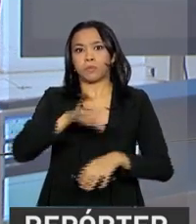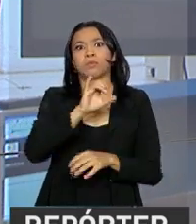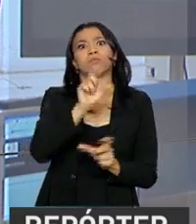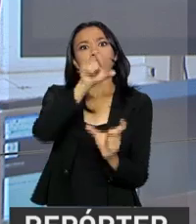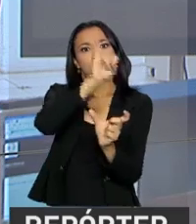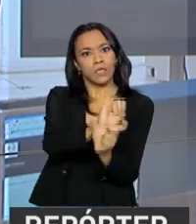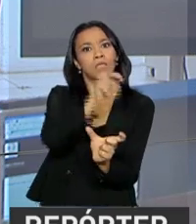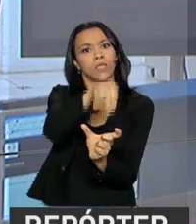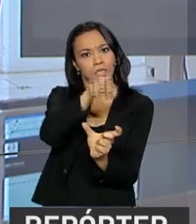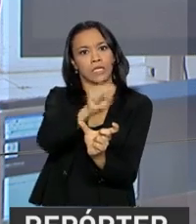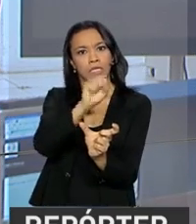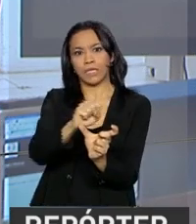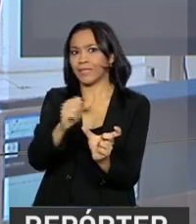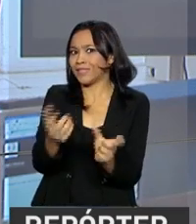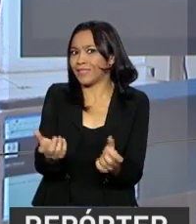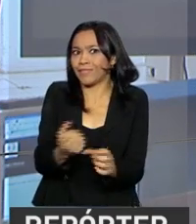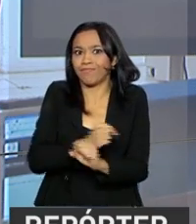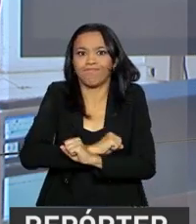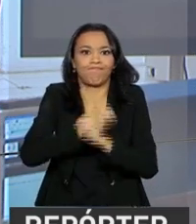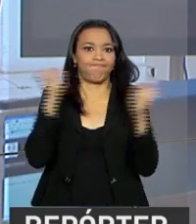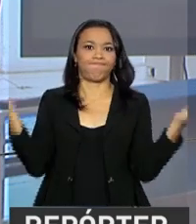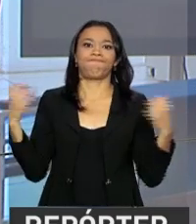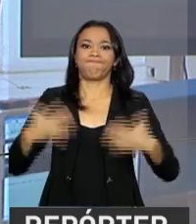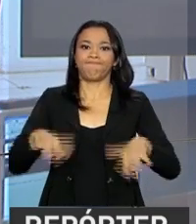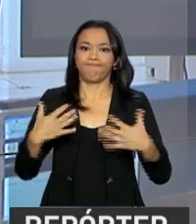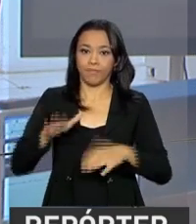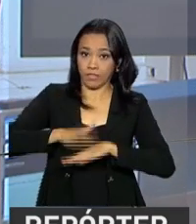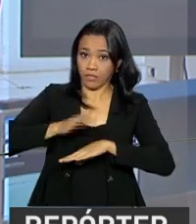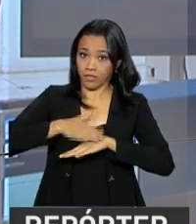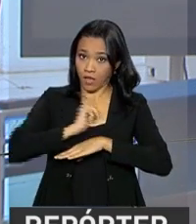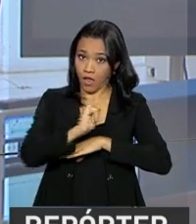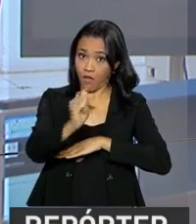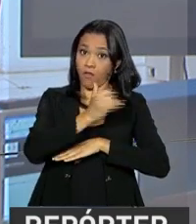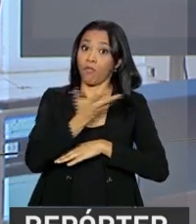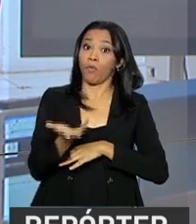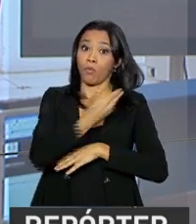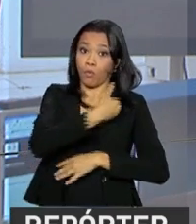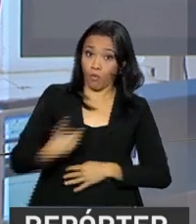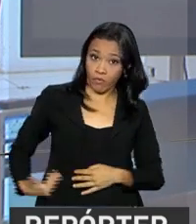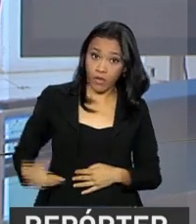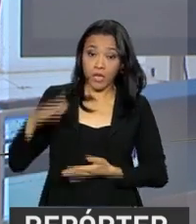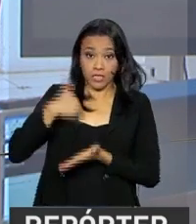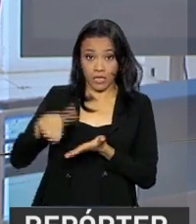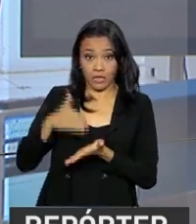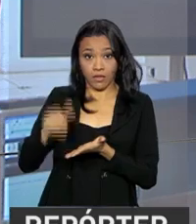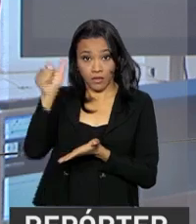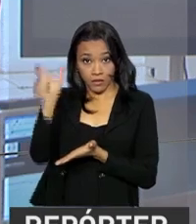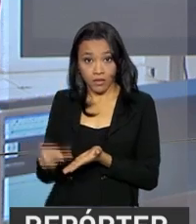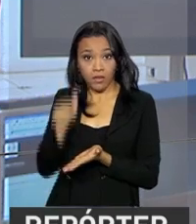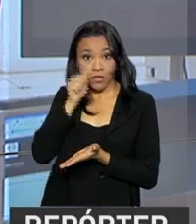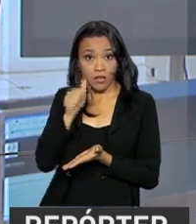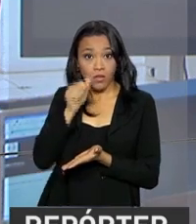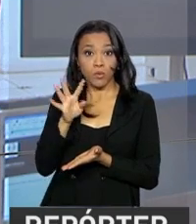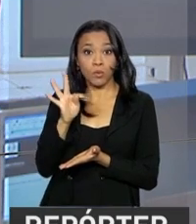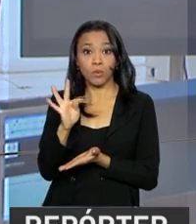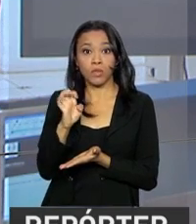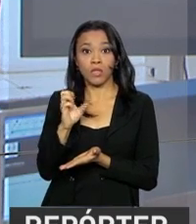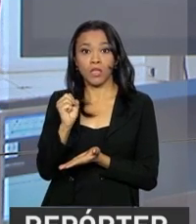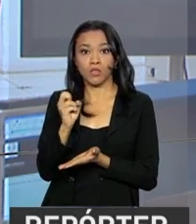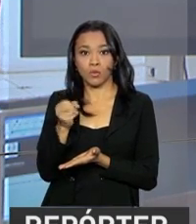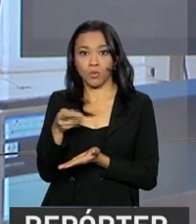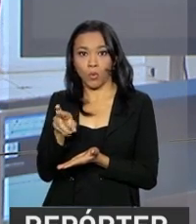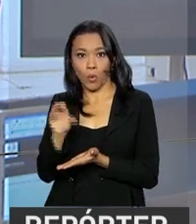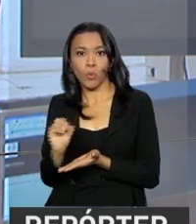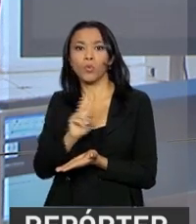está em ritmo insustentável segundo o governo para a secretária do Tesouro Nacional Ana Paula Vescovi é